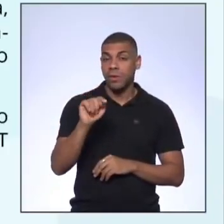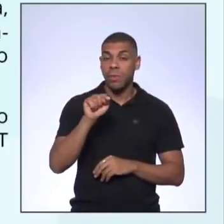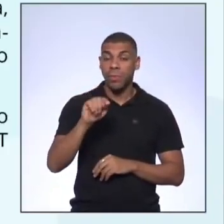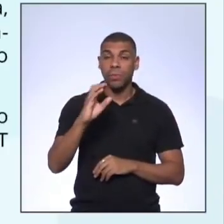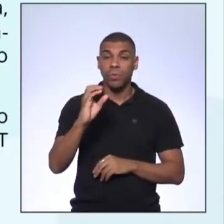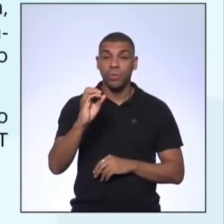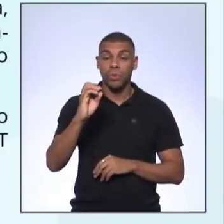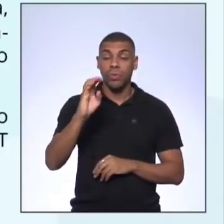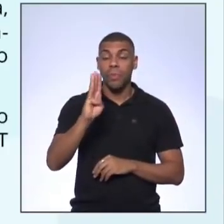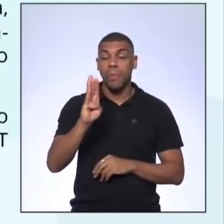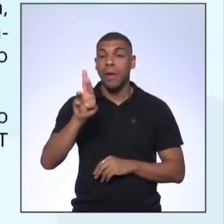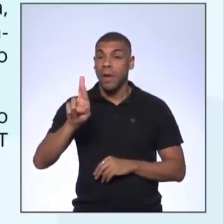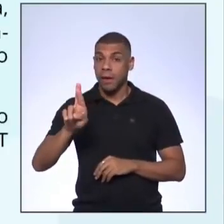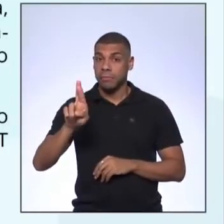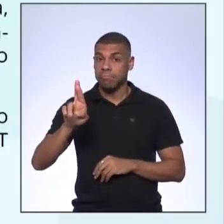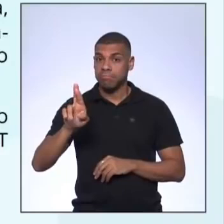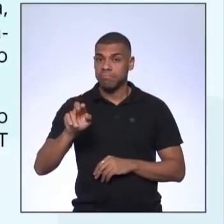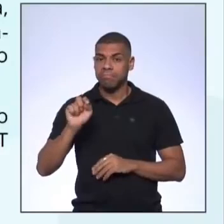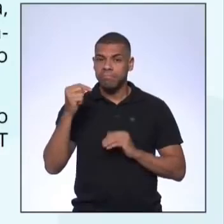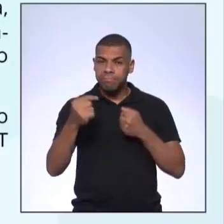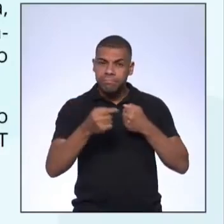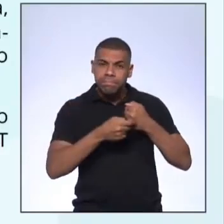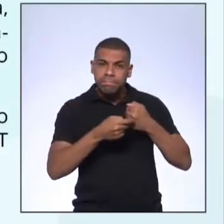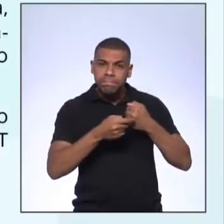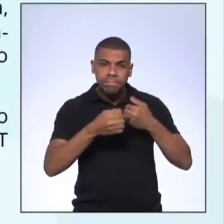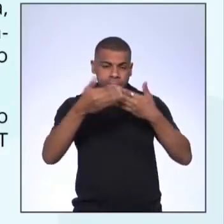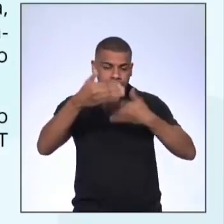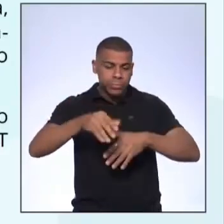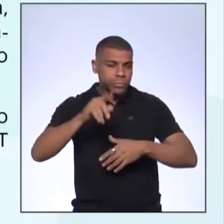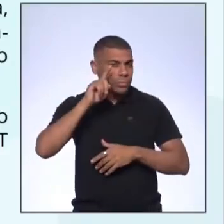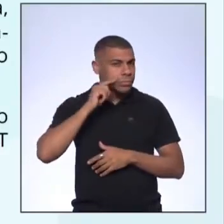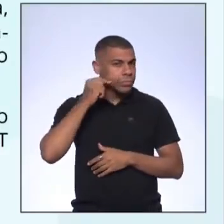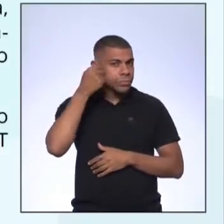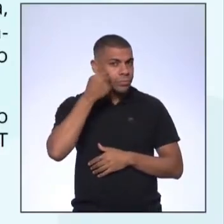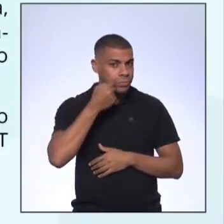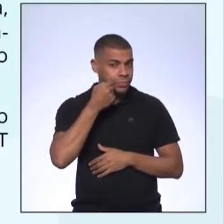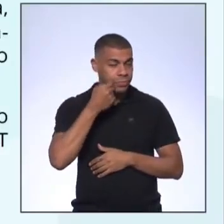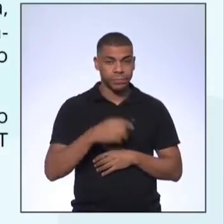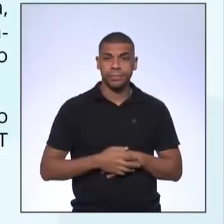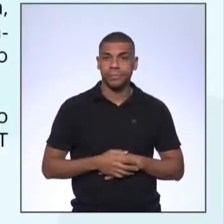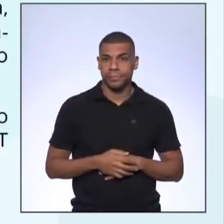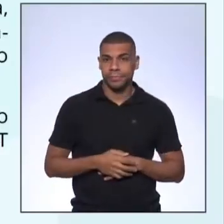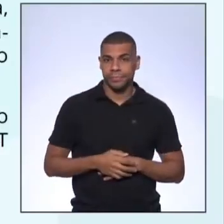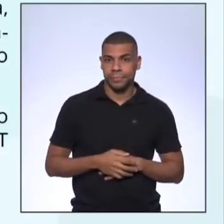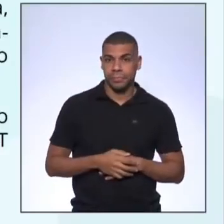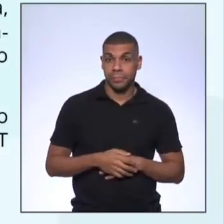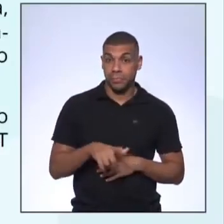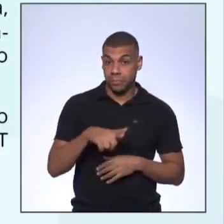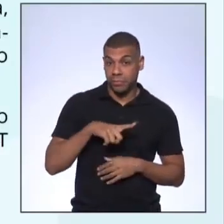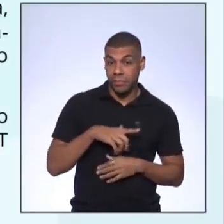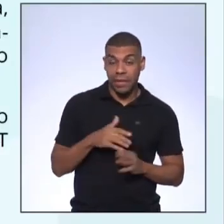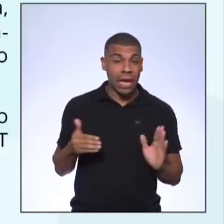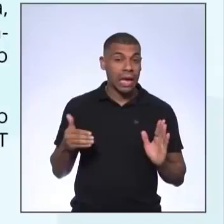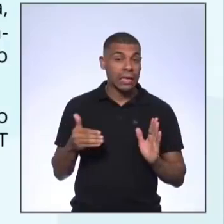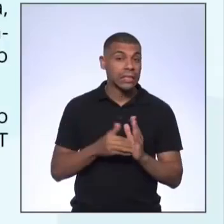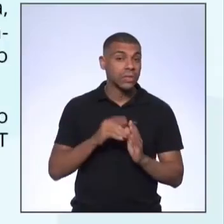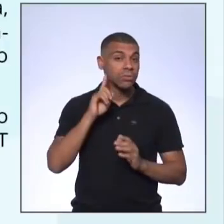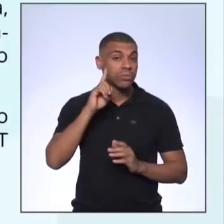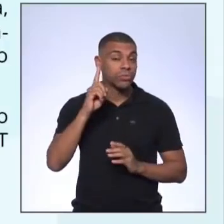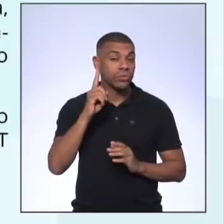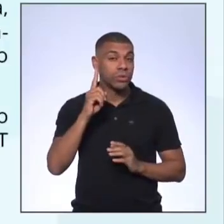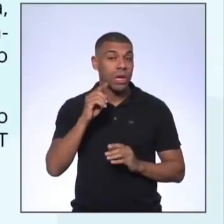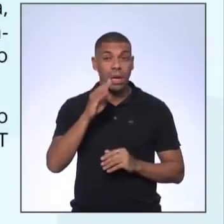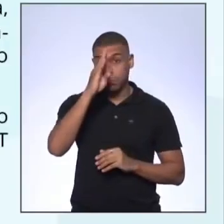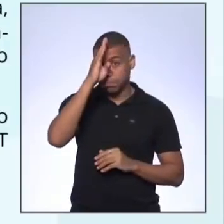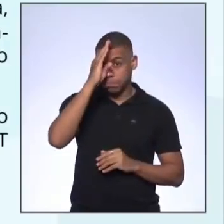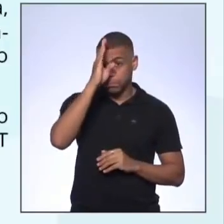www.fuvest.br, clicar em vestibular ou no banner vestibular para a Universidade de São Paulo. Período para solicitação de